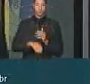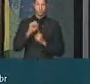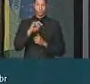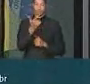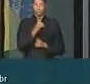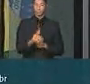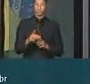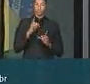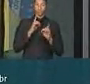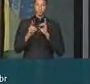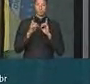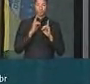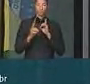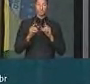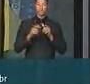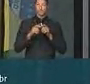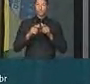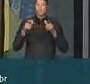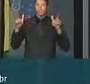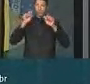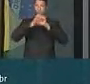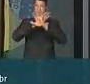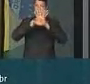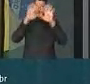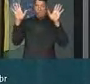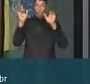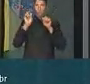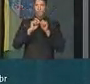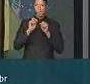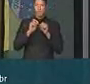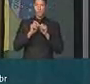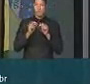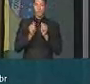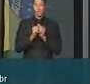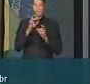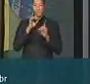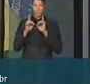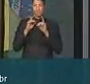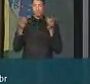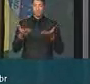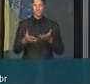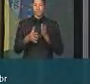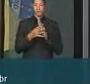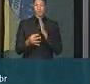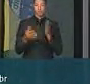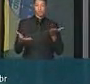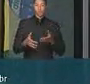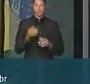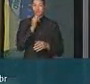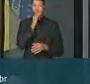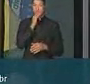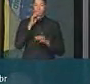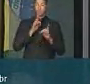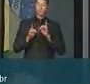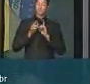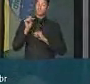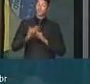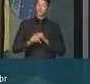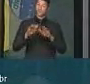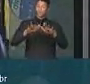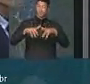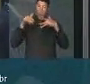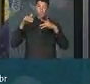sem uma discussão ampla clara e feita com destaques hoje por exemplo haveremos de debater aqui neste plenário